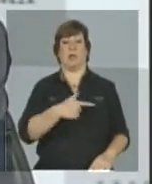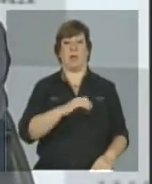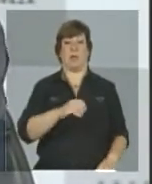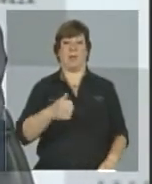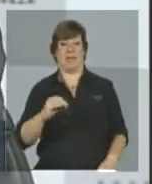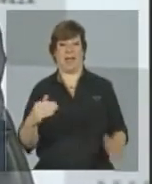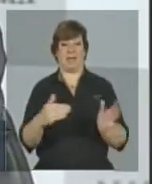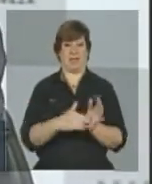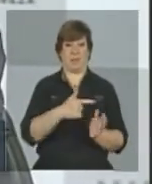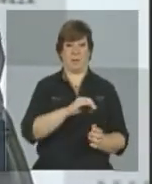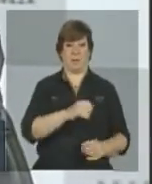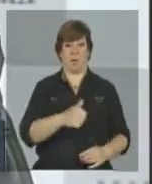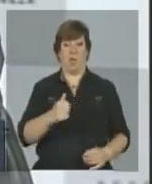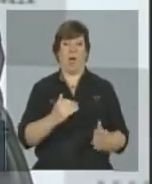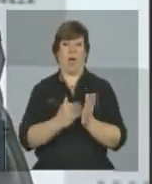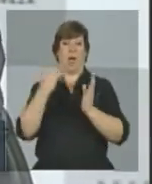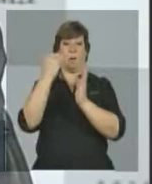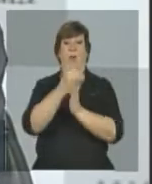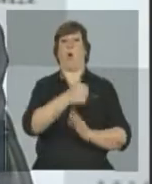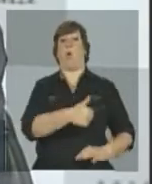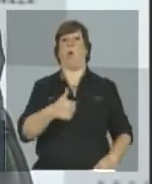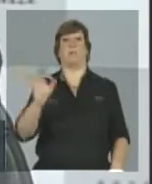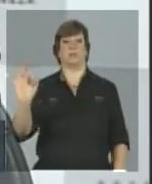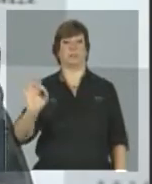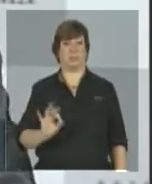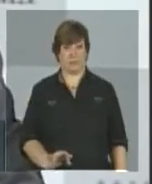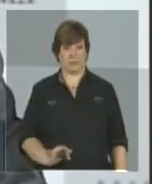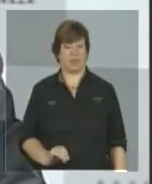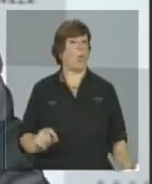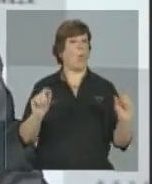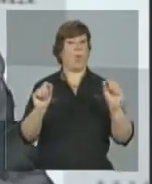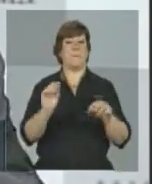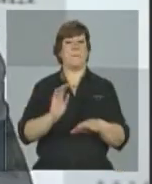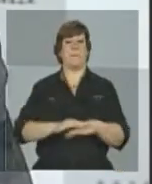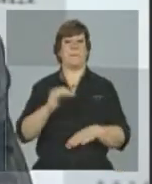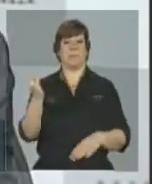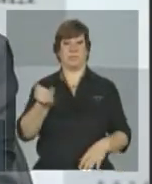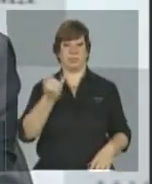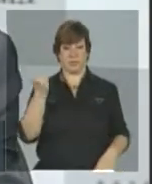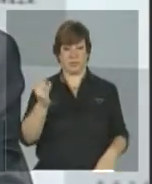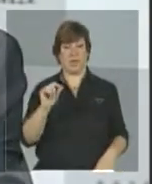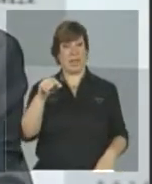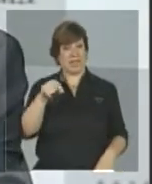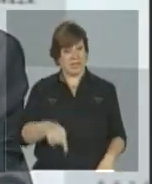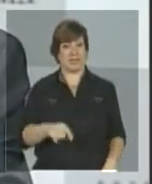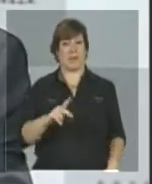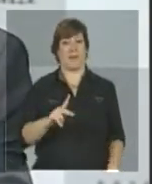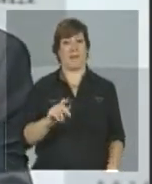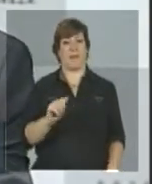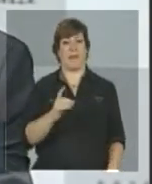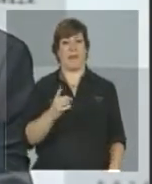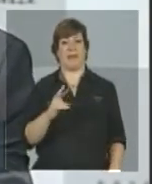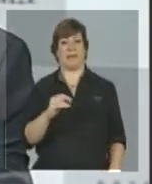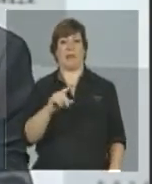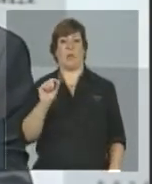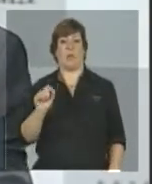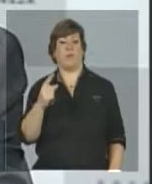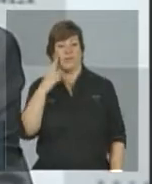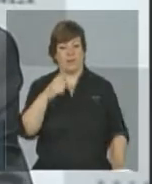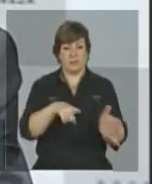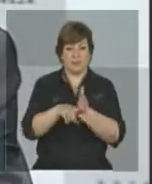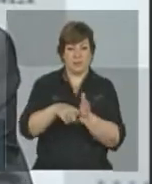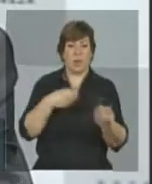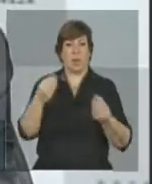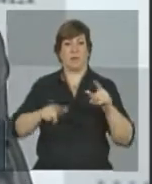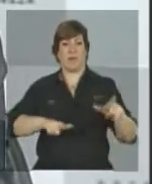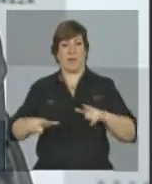para 2011, houve um aumento de 11%. E o que é mais importante, e que esse é o padrão de análise da atividade de transplante